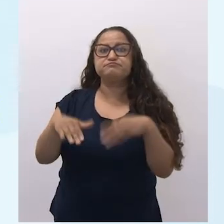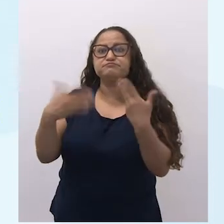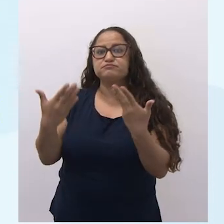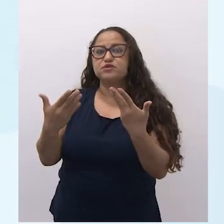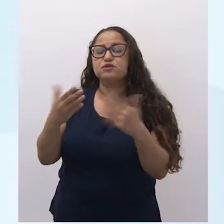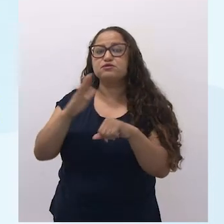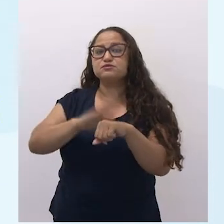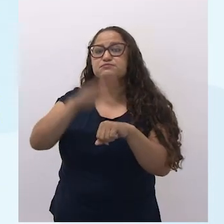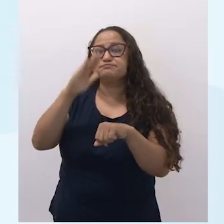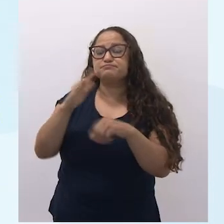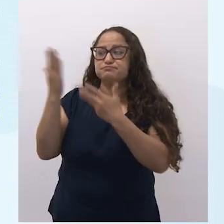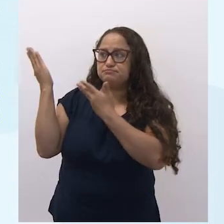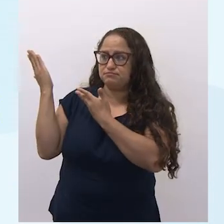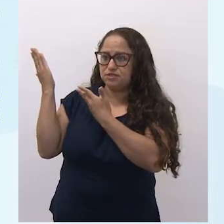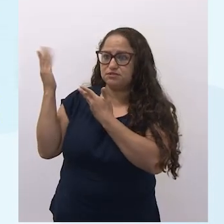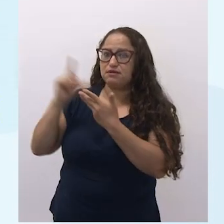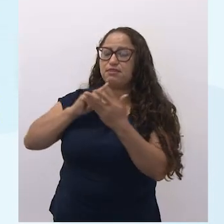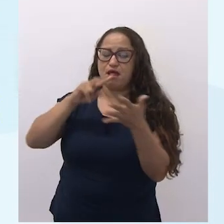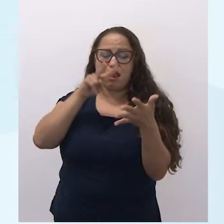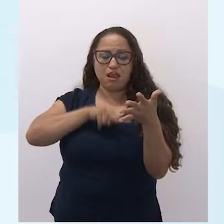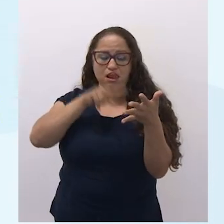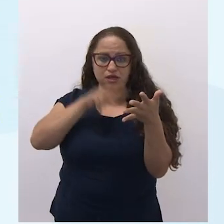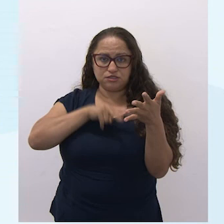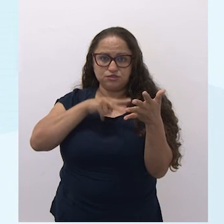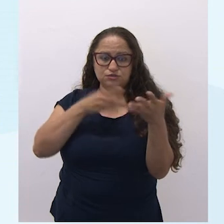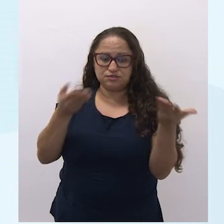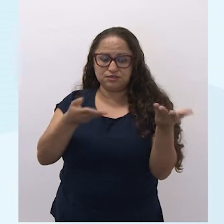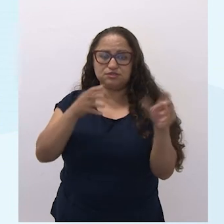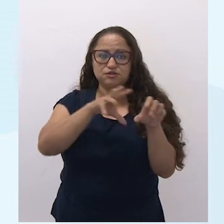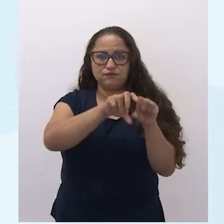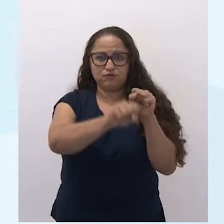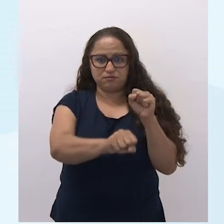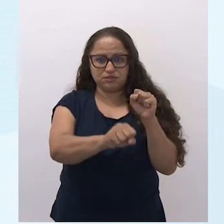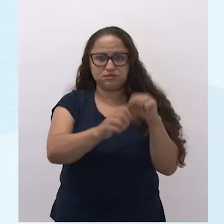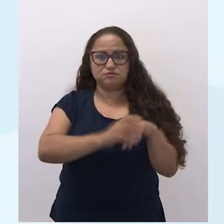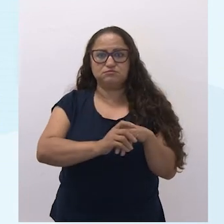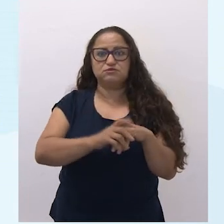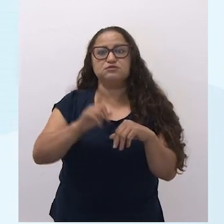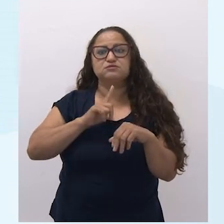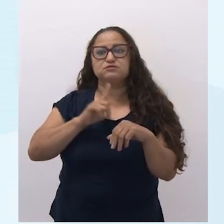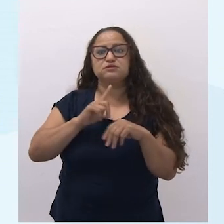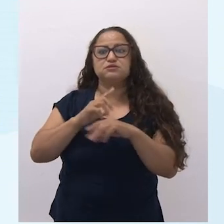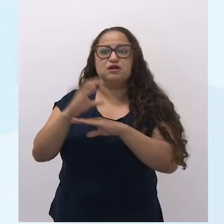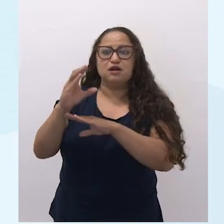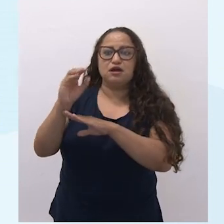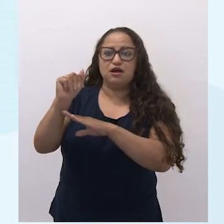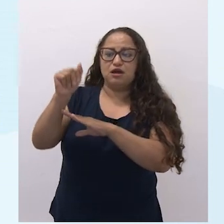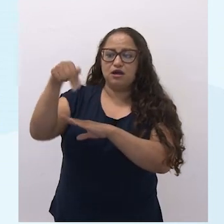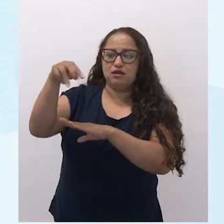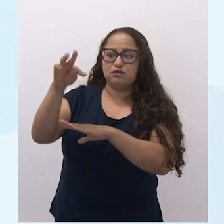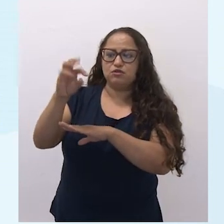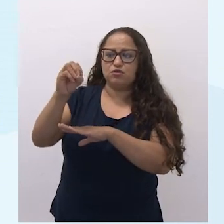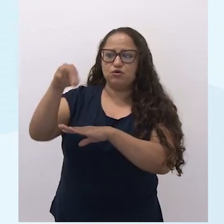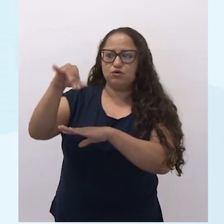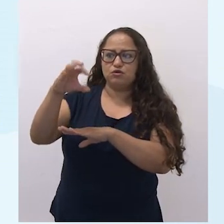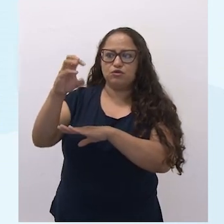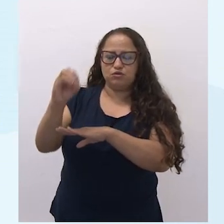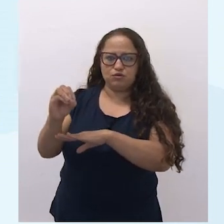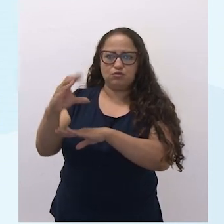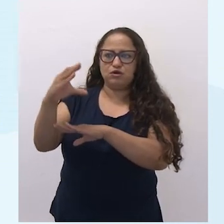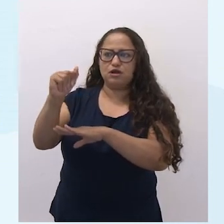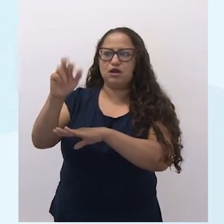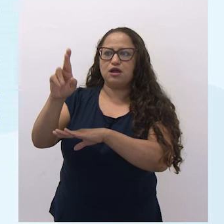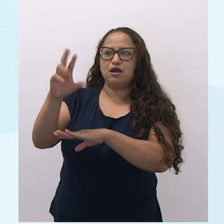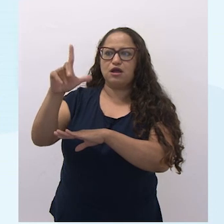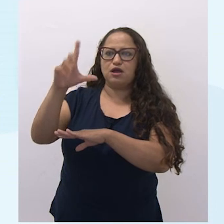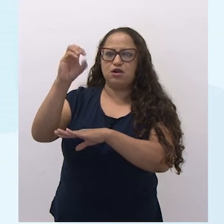Saiba mais com as indicações de leitura dessa formação. A obra do Antônio Carlos Gomes da Costa, A Presença da